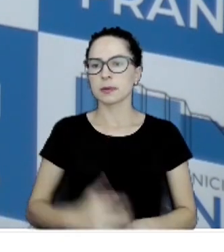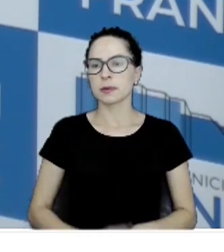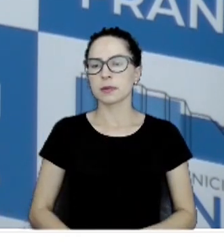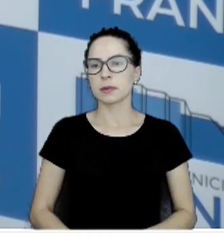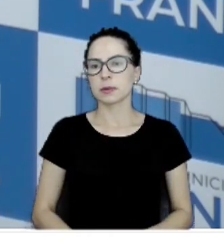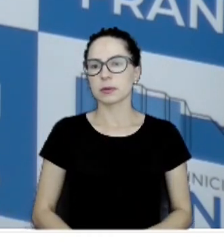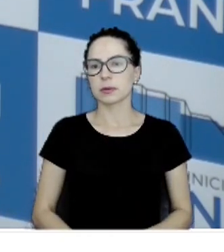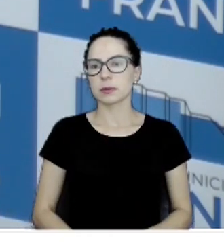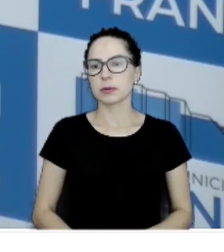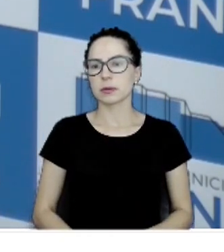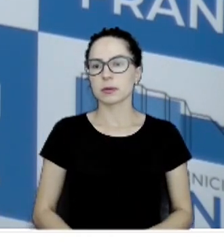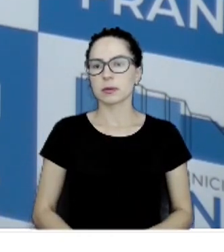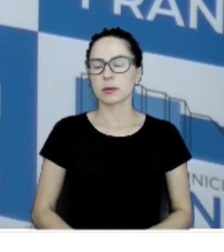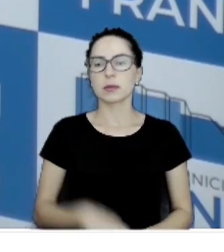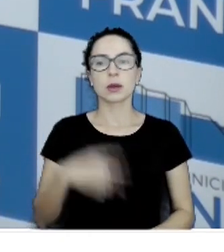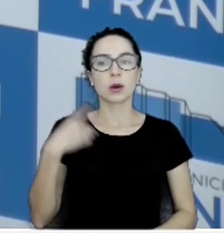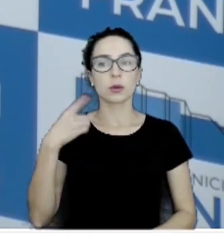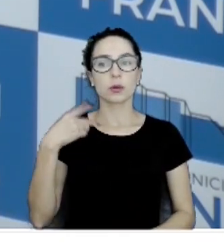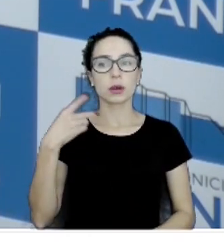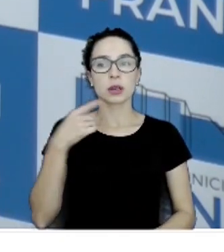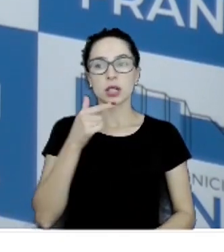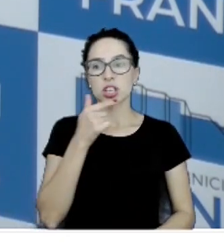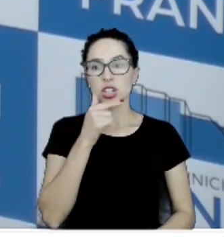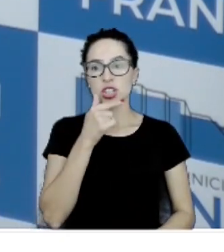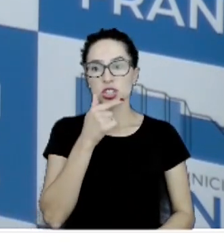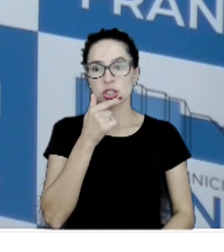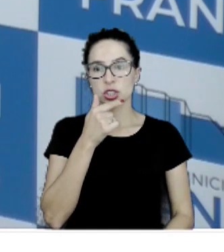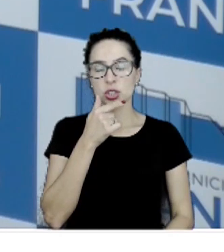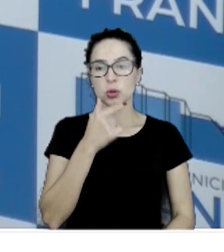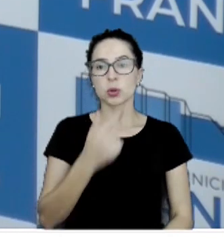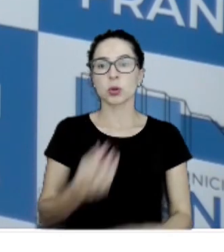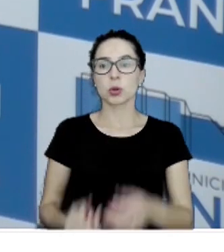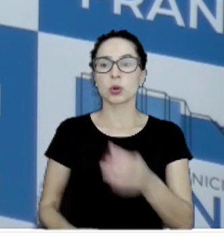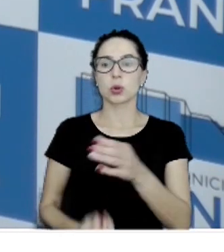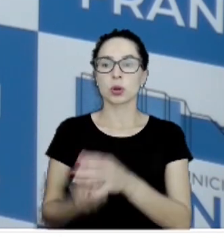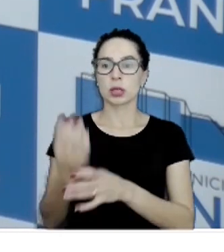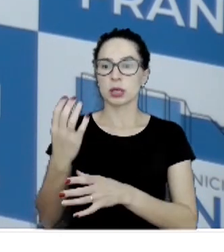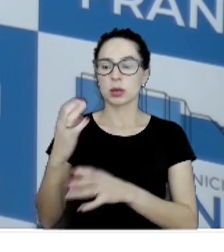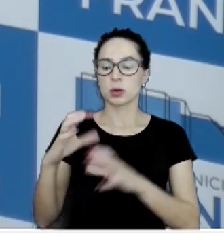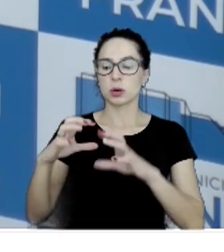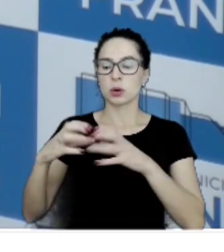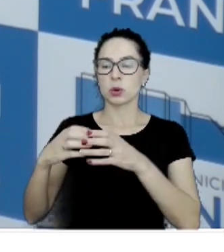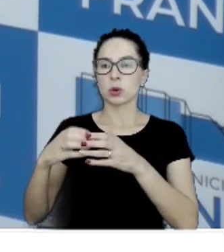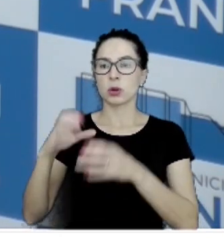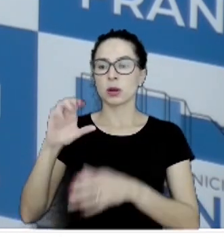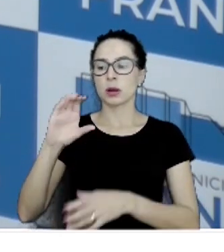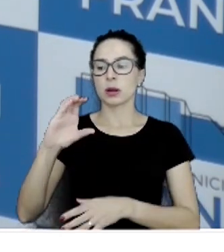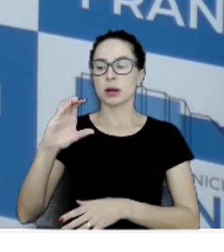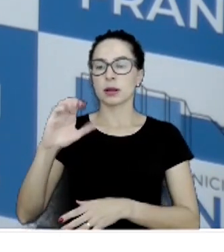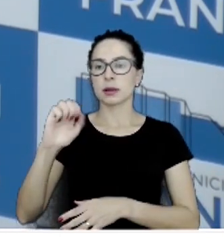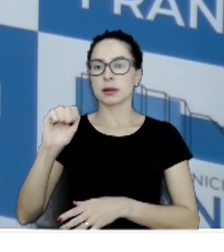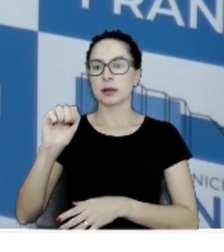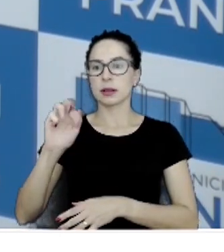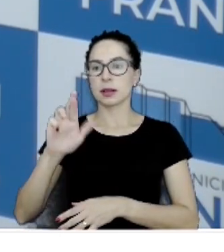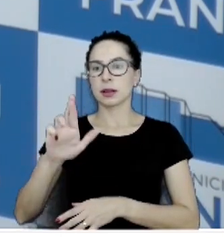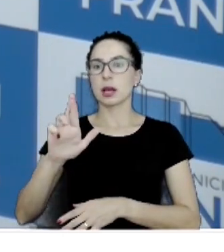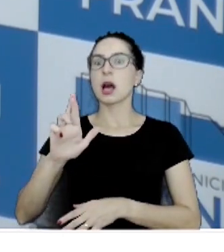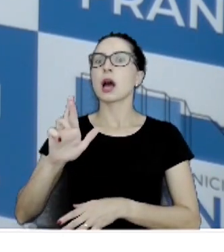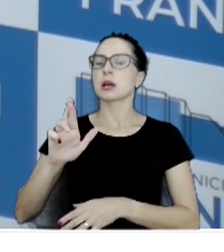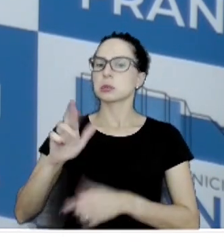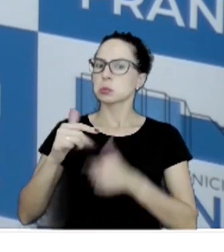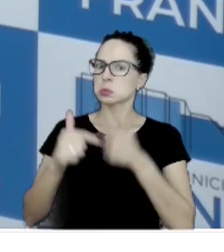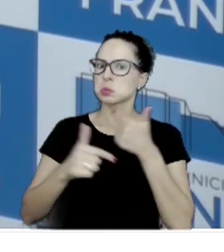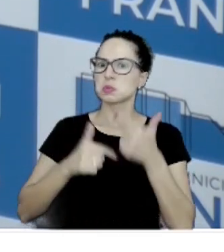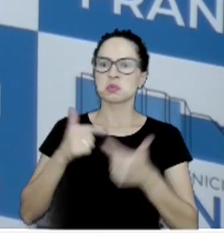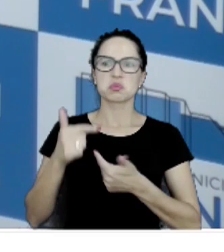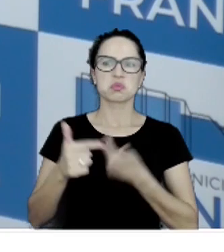O vereador Gilson Pelizzaro criou a CEAR e está fazendo um trabalho